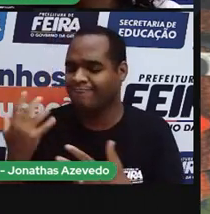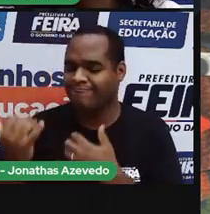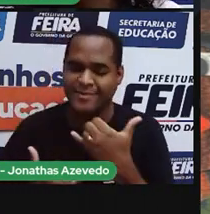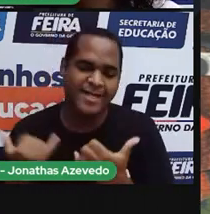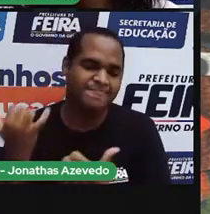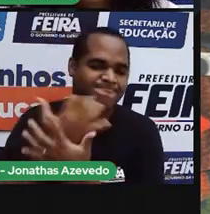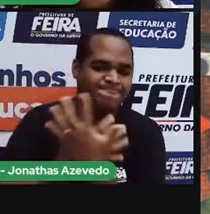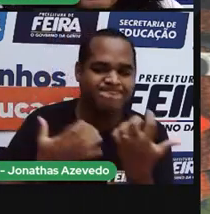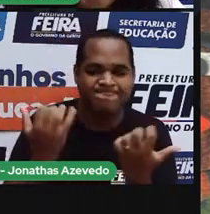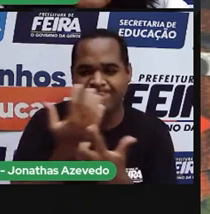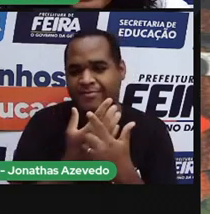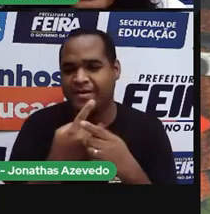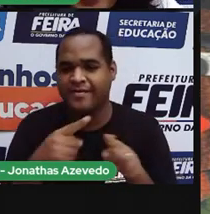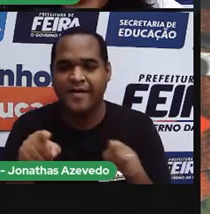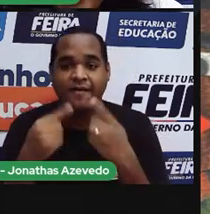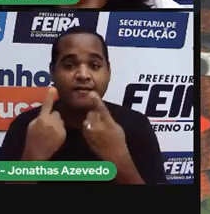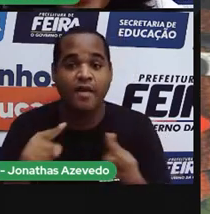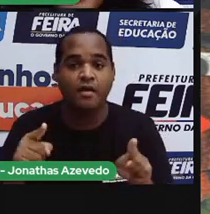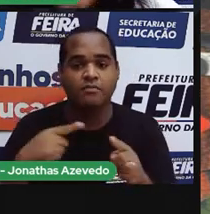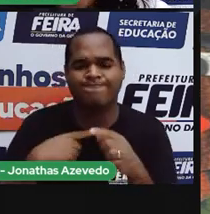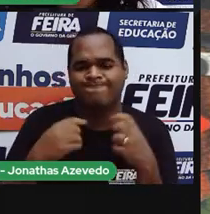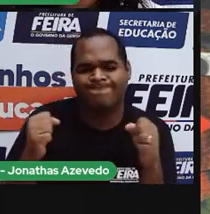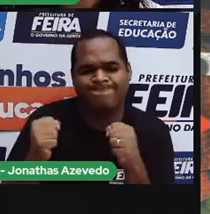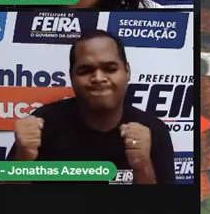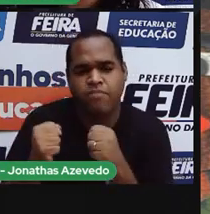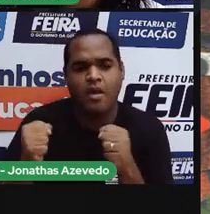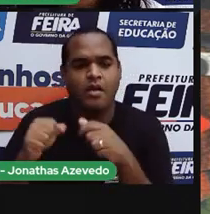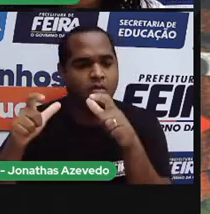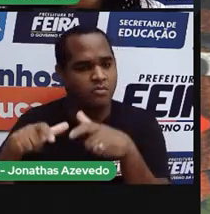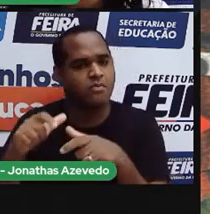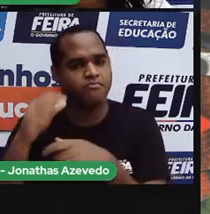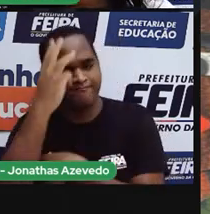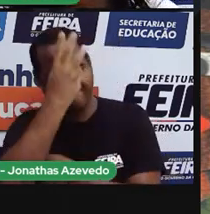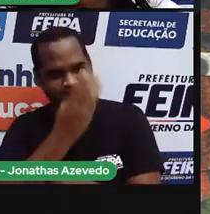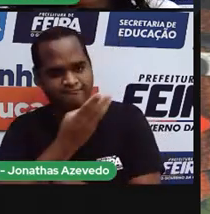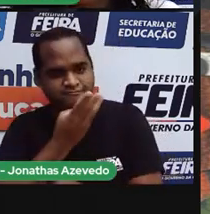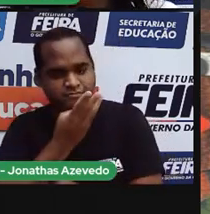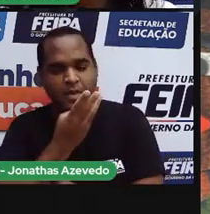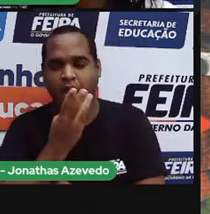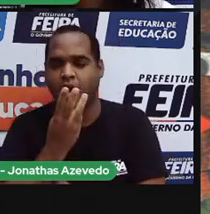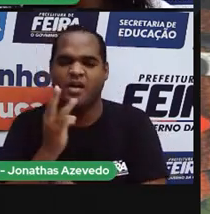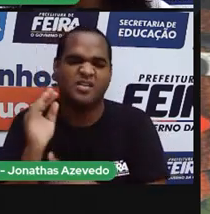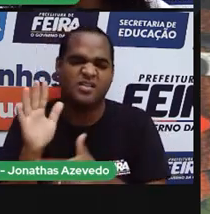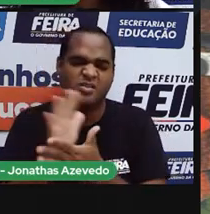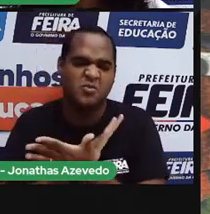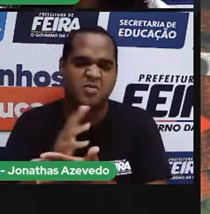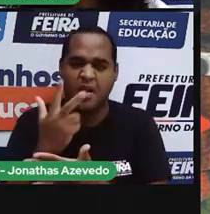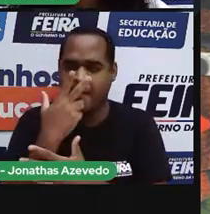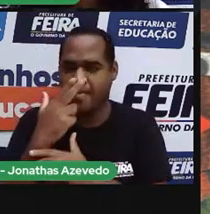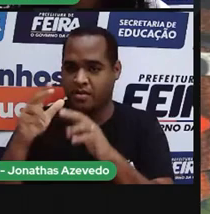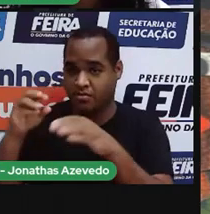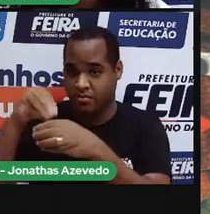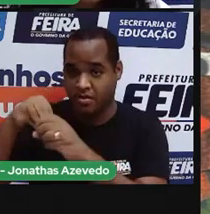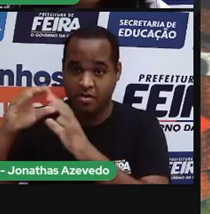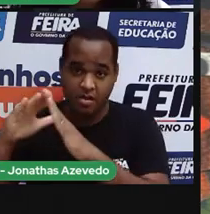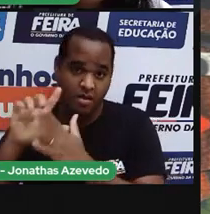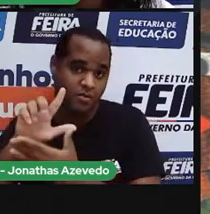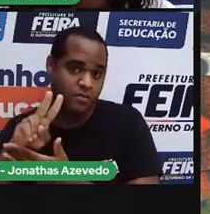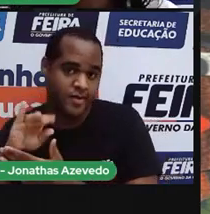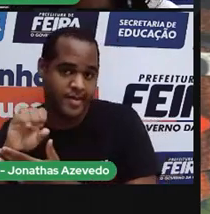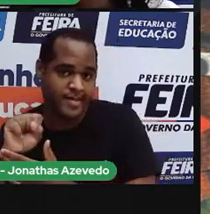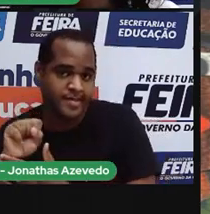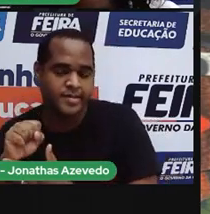cantando e brincando, apertadinhas dentro da van. Algumas ficam na casa do Luiz